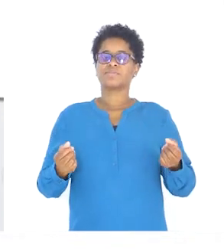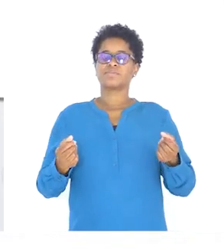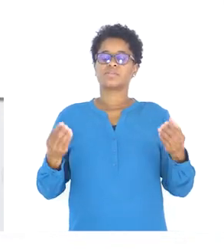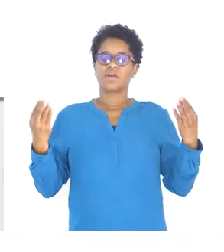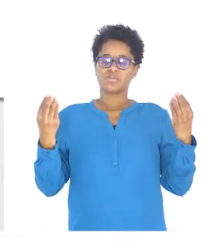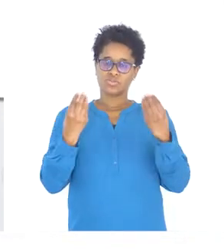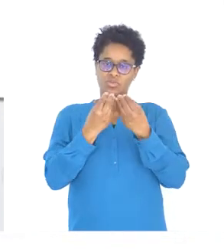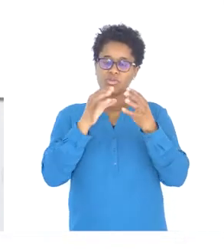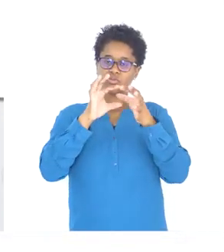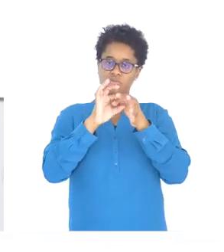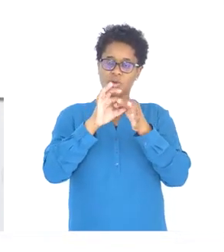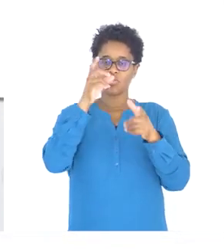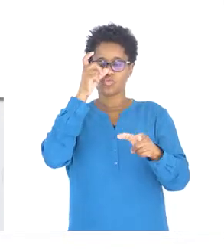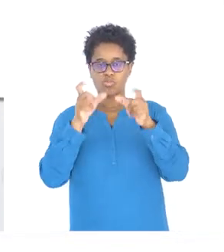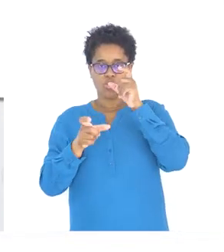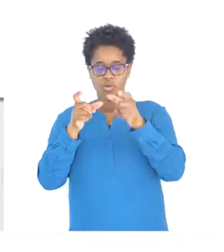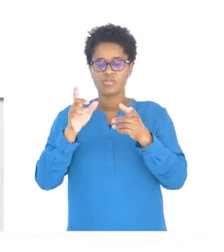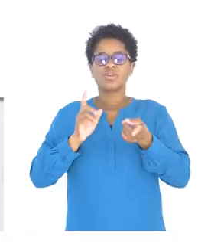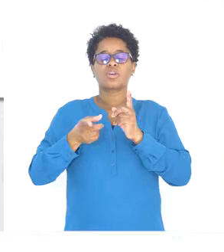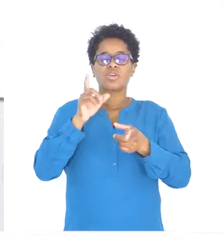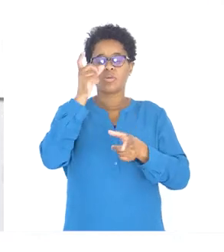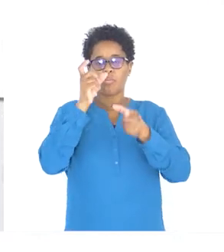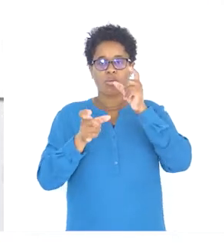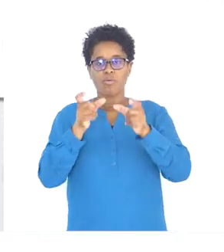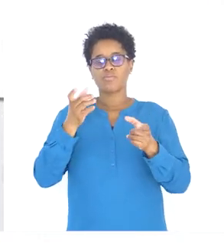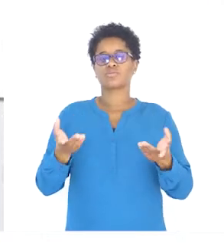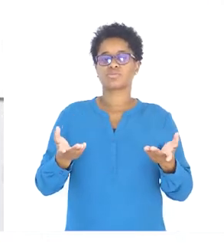resultado da união dos povos. Dos povos?